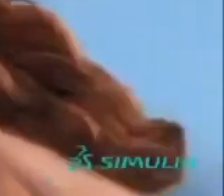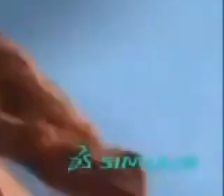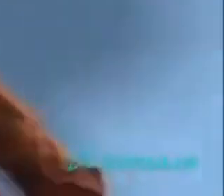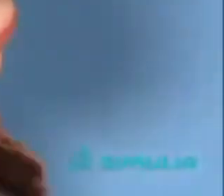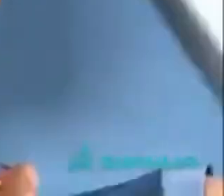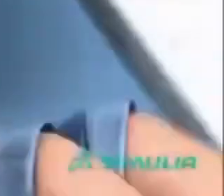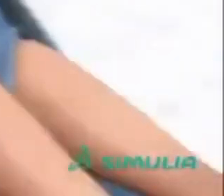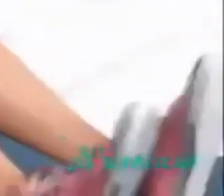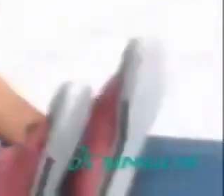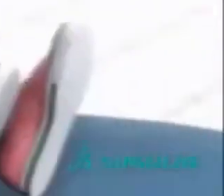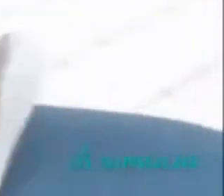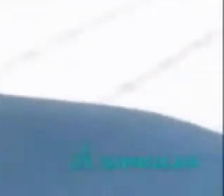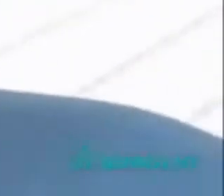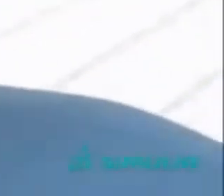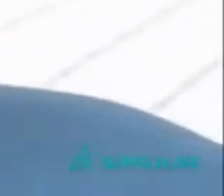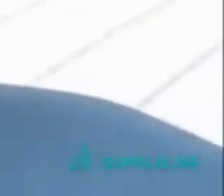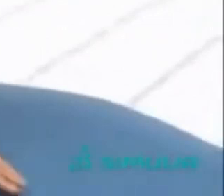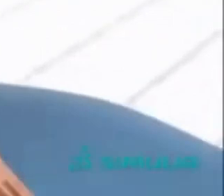O batimento volta ao normal.